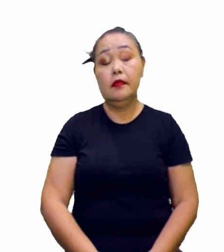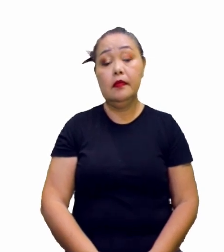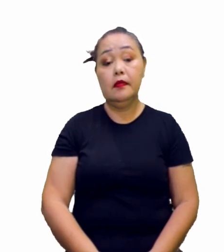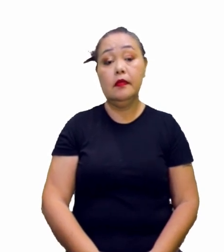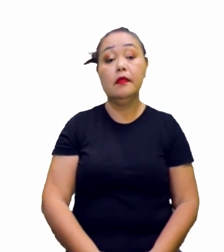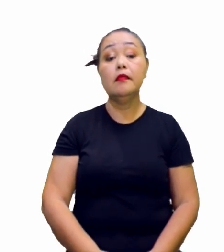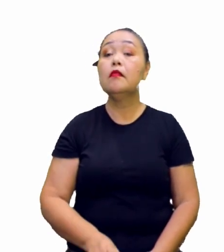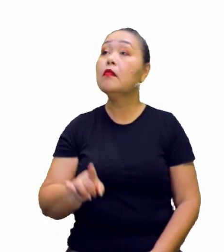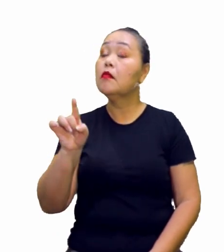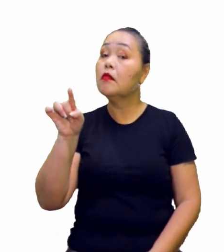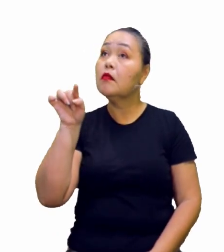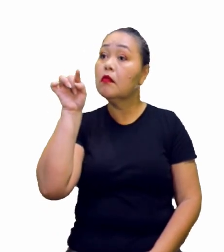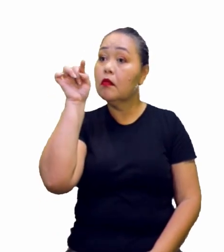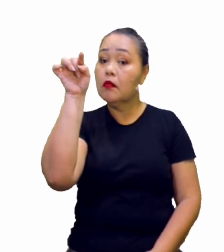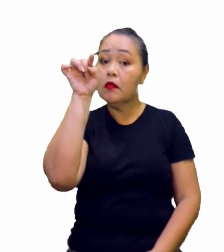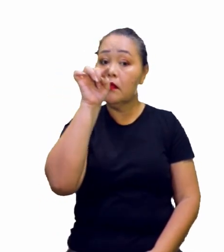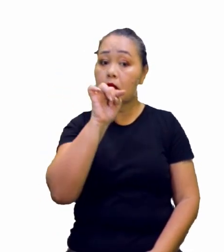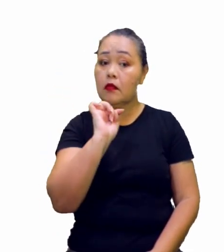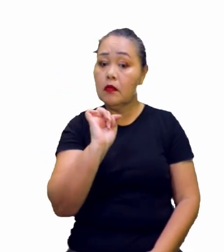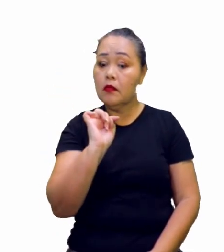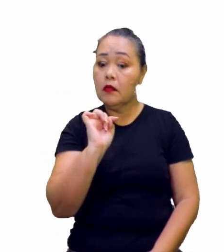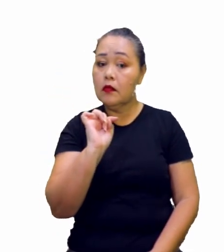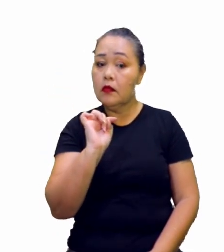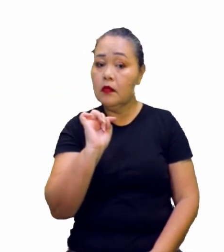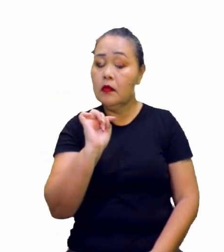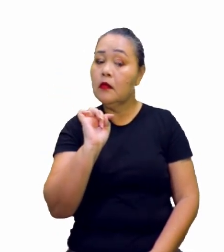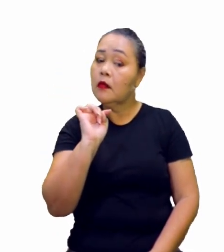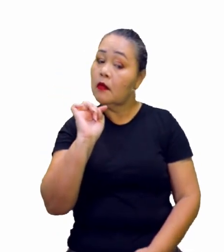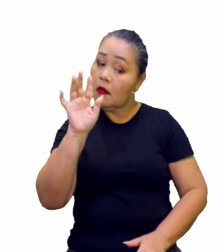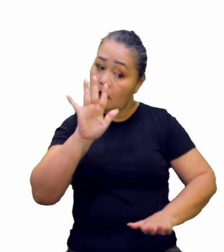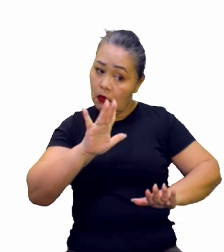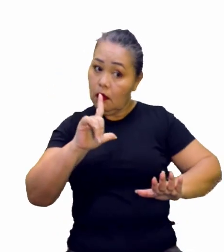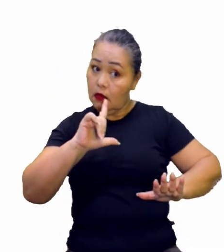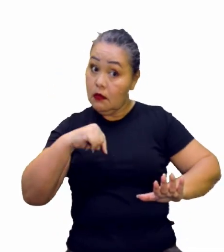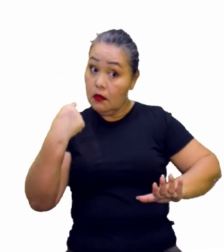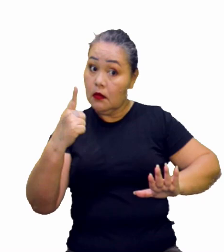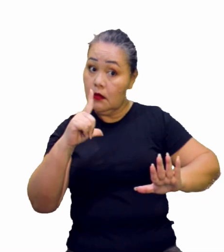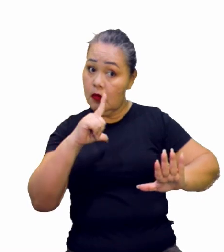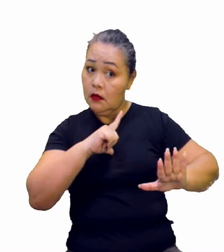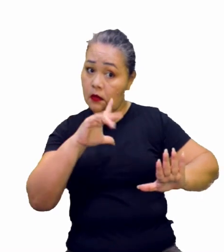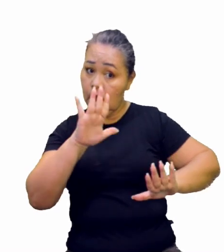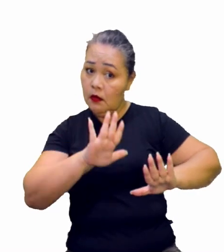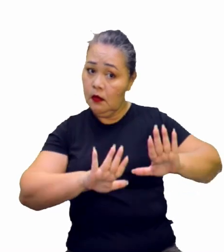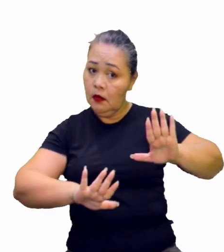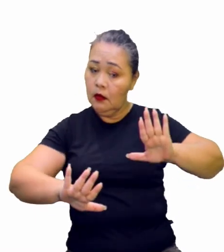São pontos que devemos tomar cuidado, pois eles são